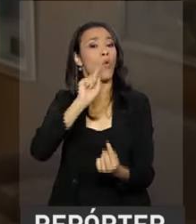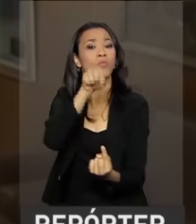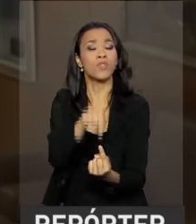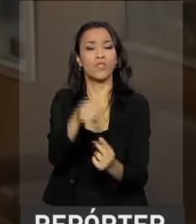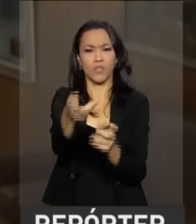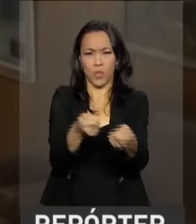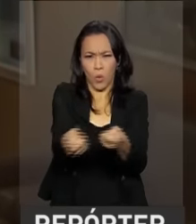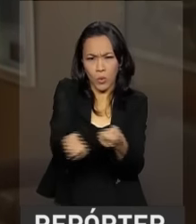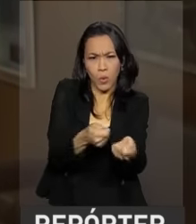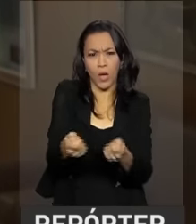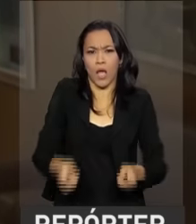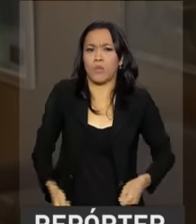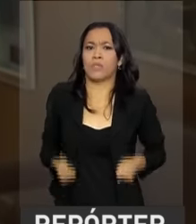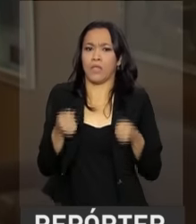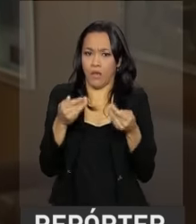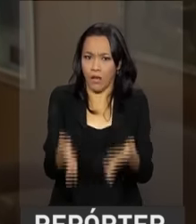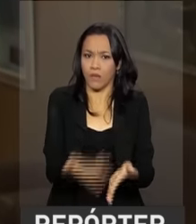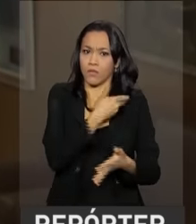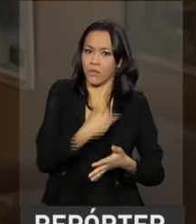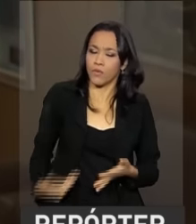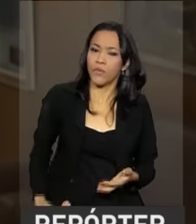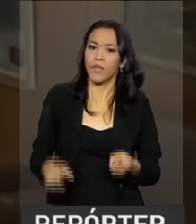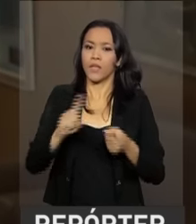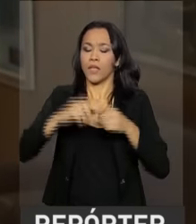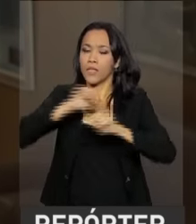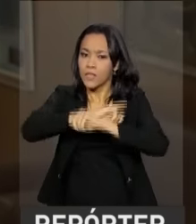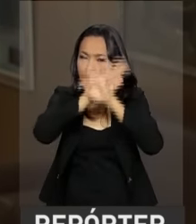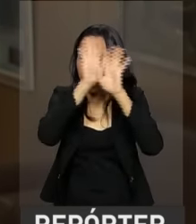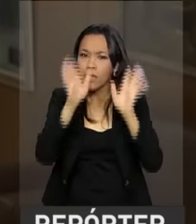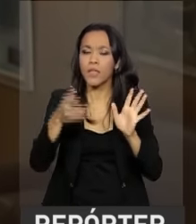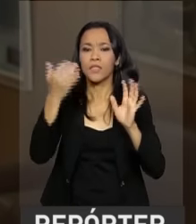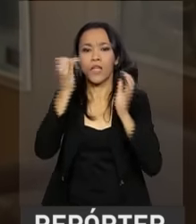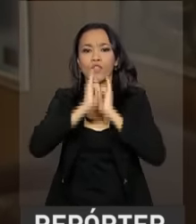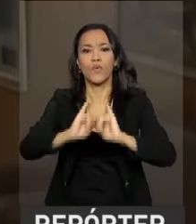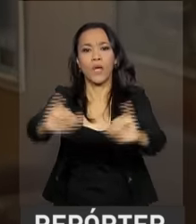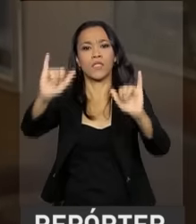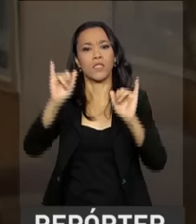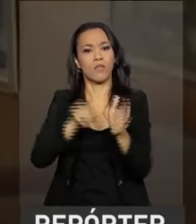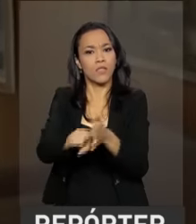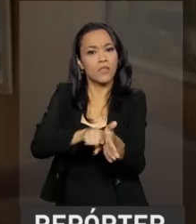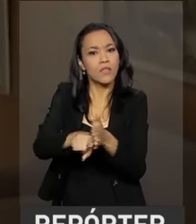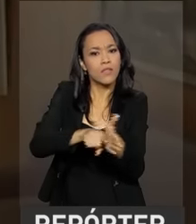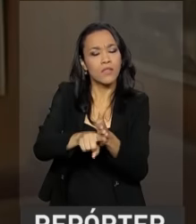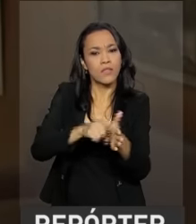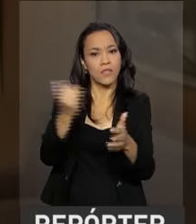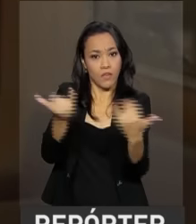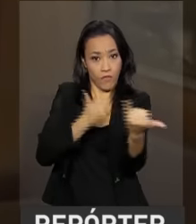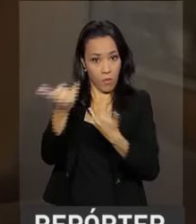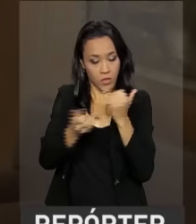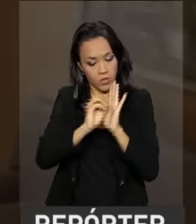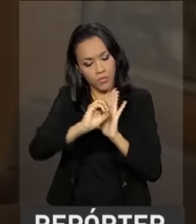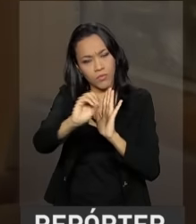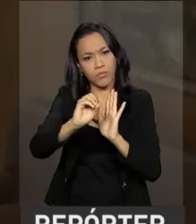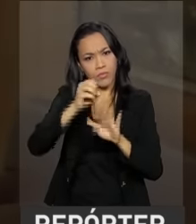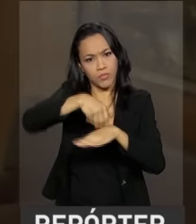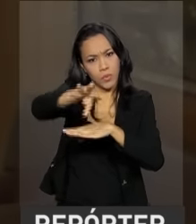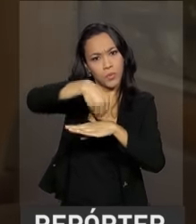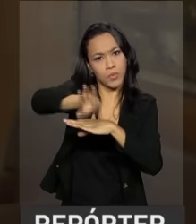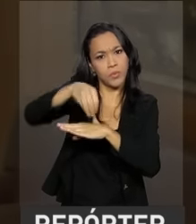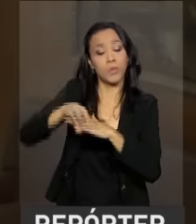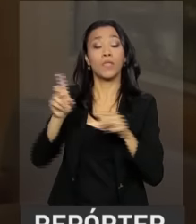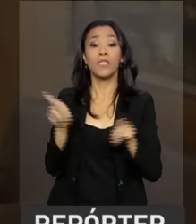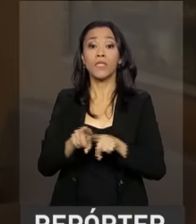pela transparência nos números, nos fatos, nos dados que compõem o orçamento e por uma